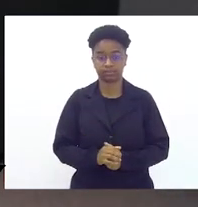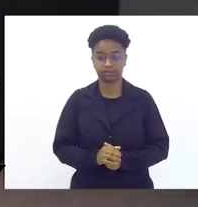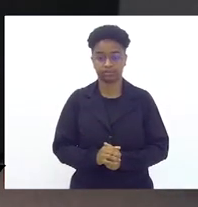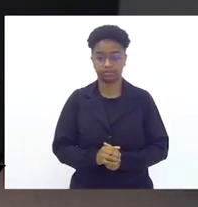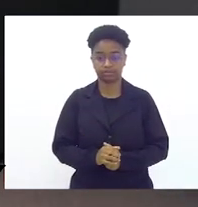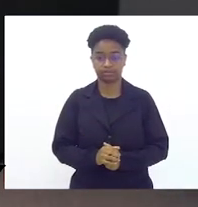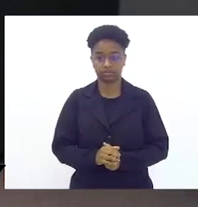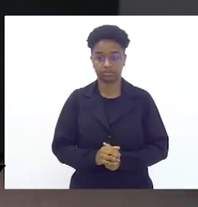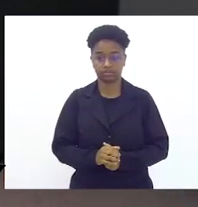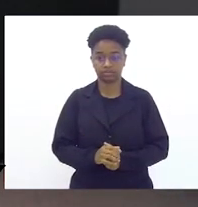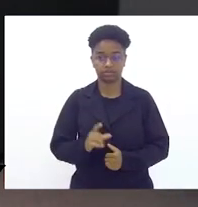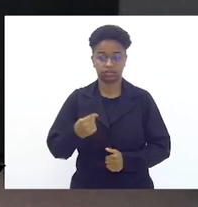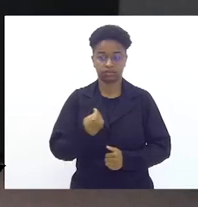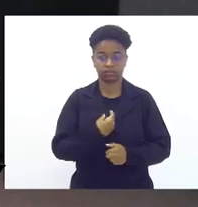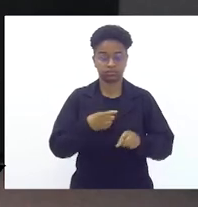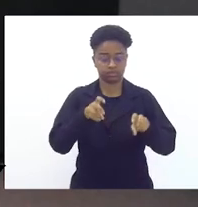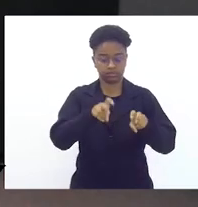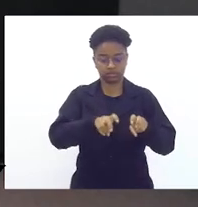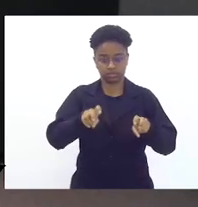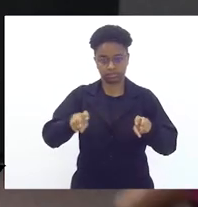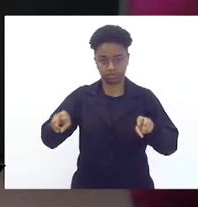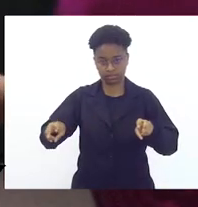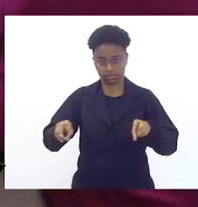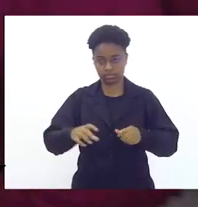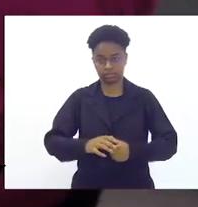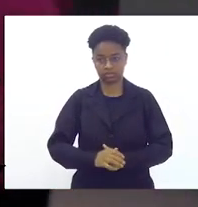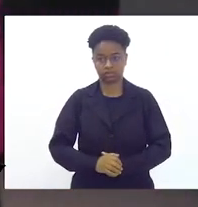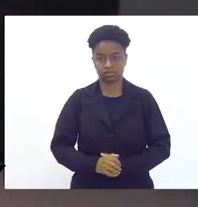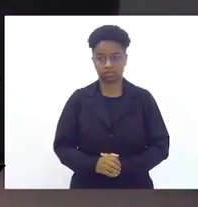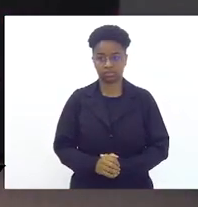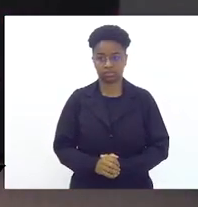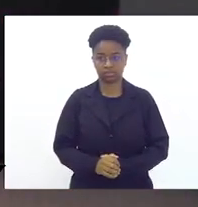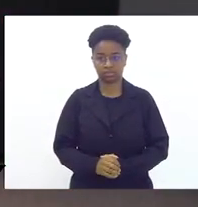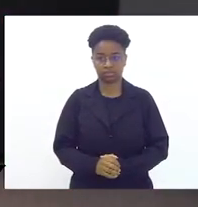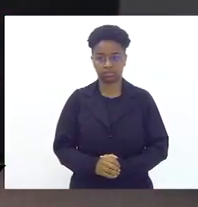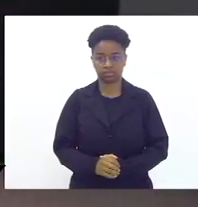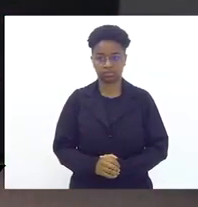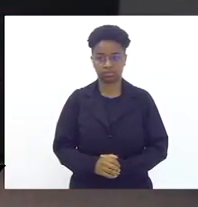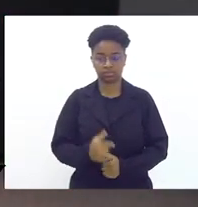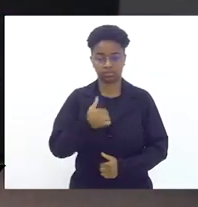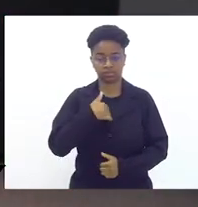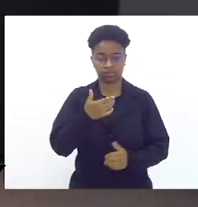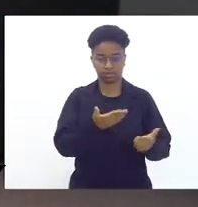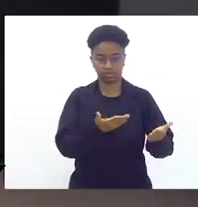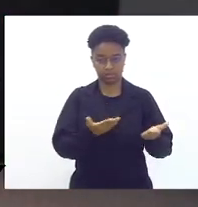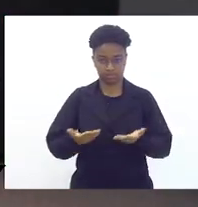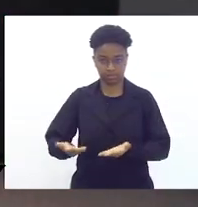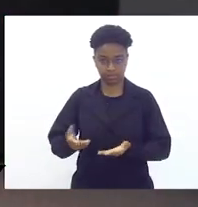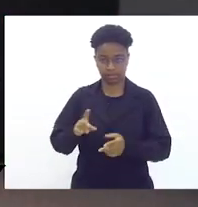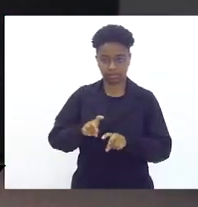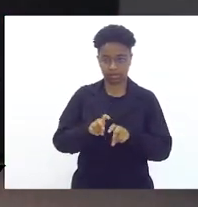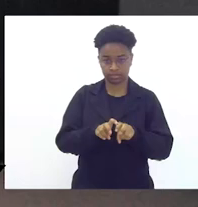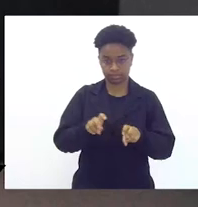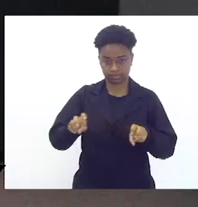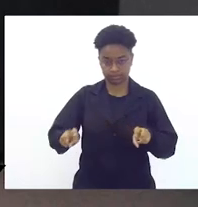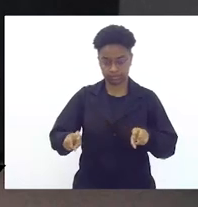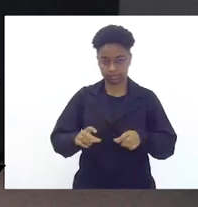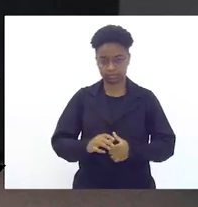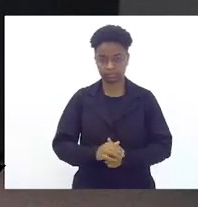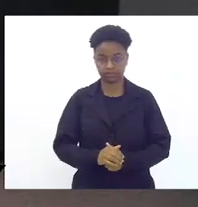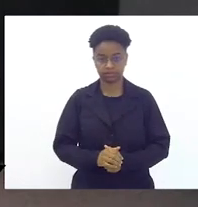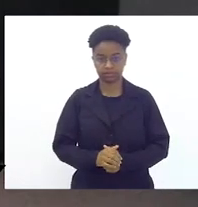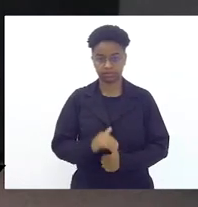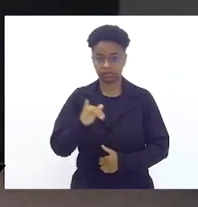vamos compor aqui a mesa Então chamo para compor a mesa é